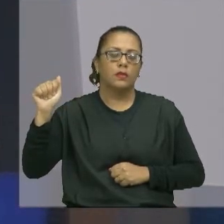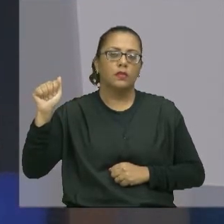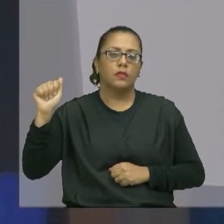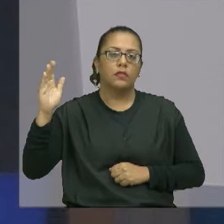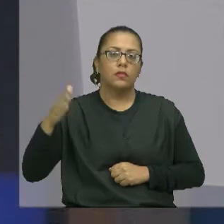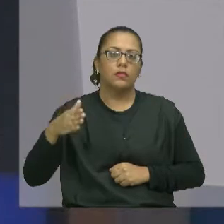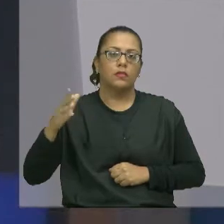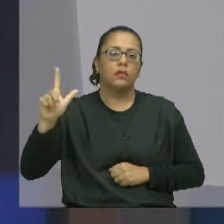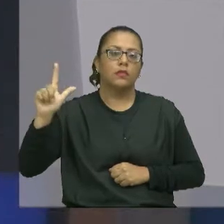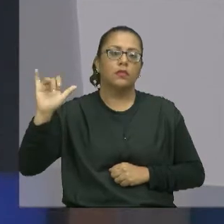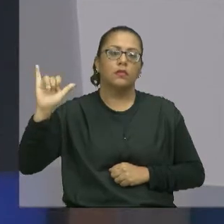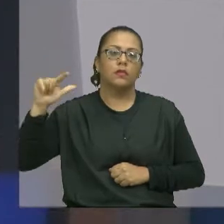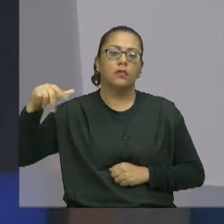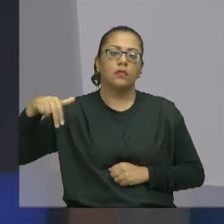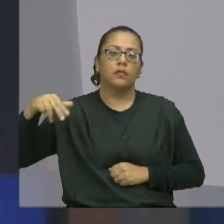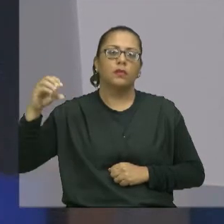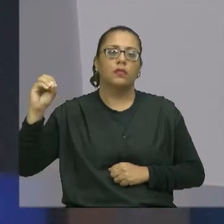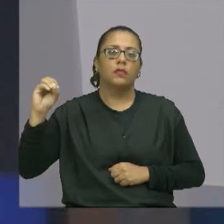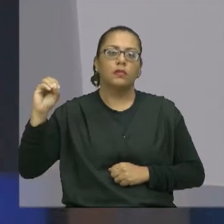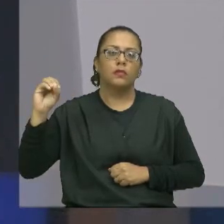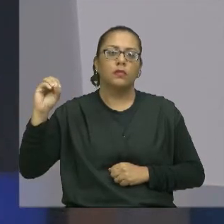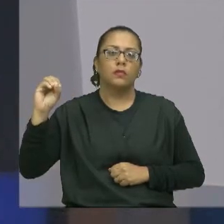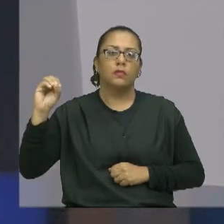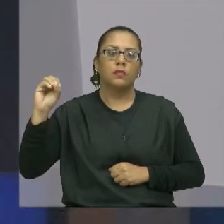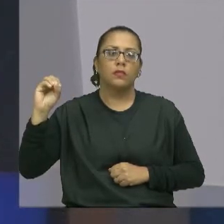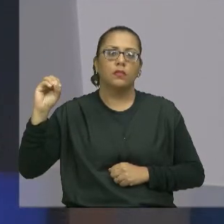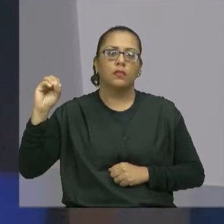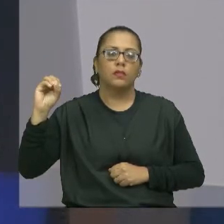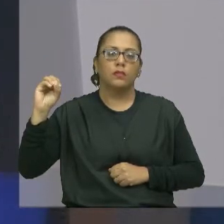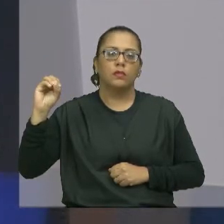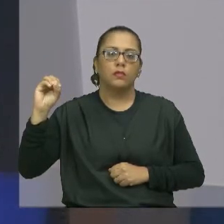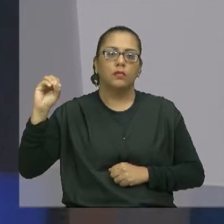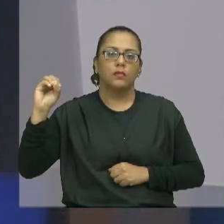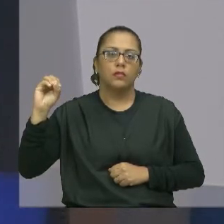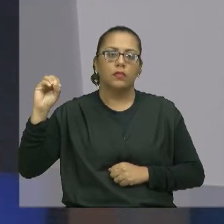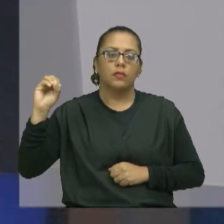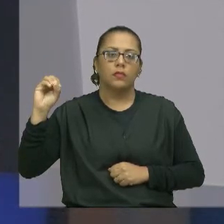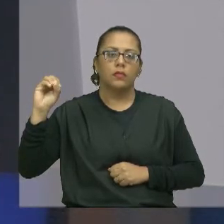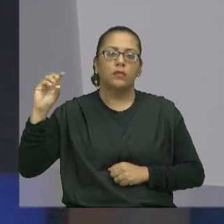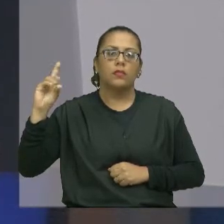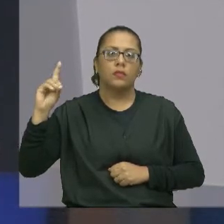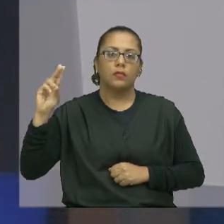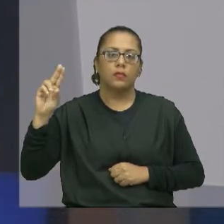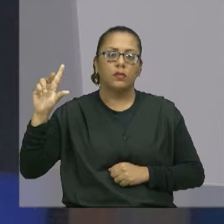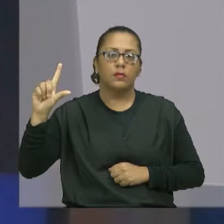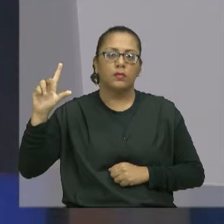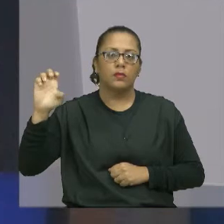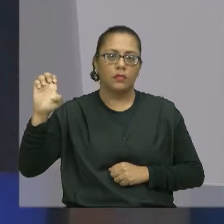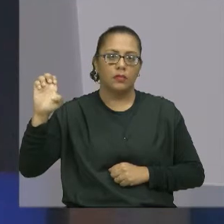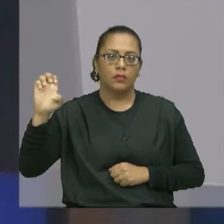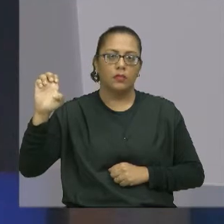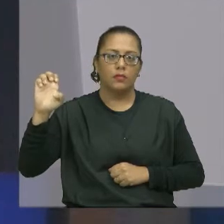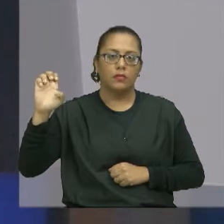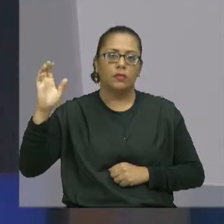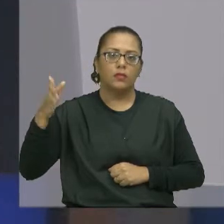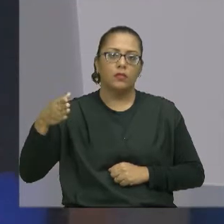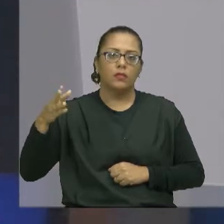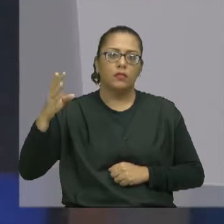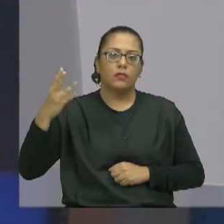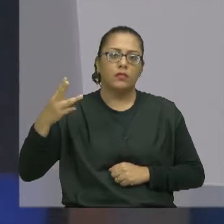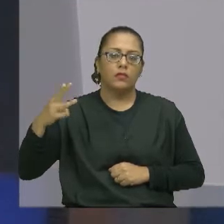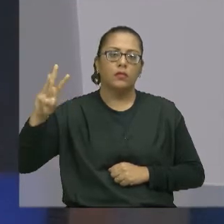vereador Walter Hayashi, vereadora Dulce Rita, vereador Wagner